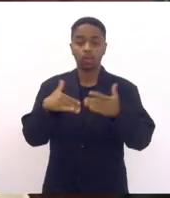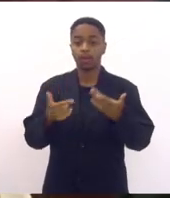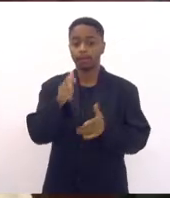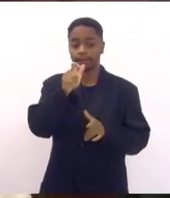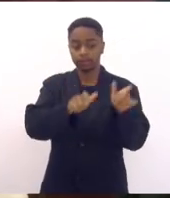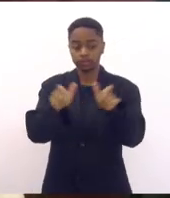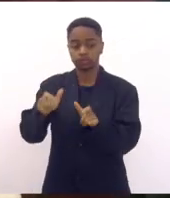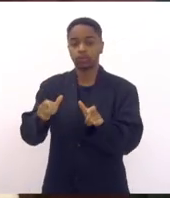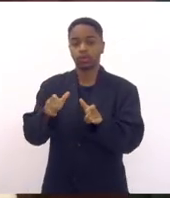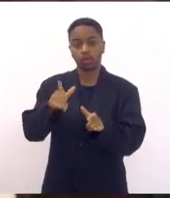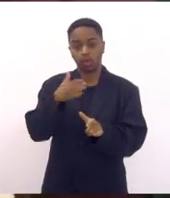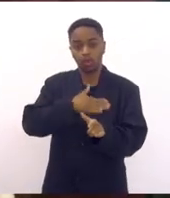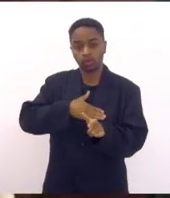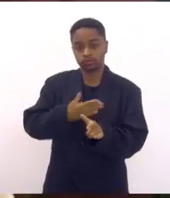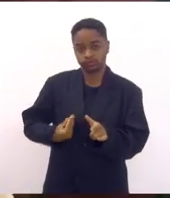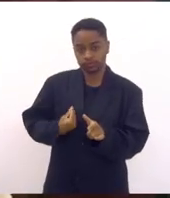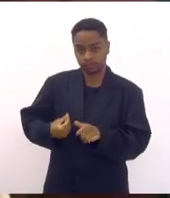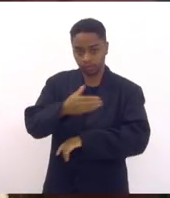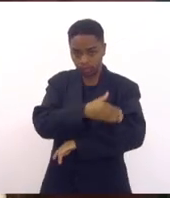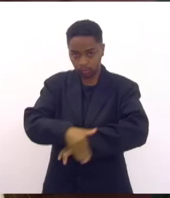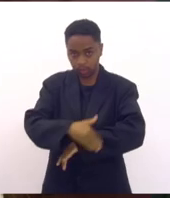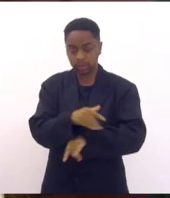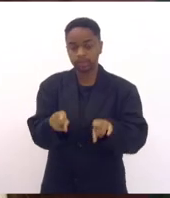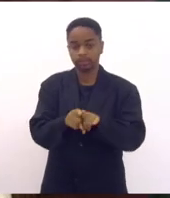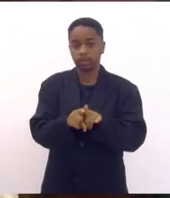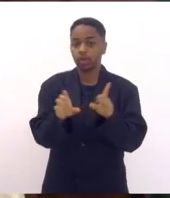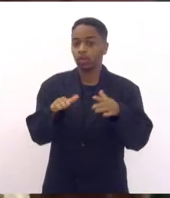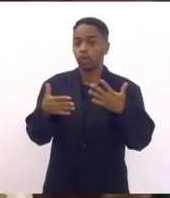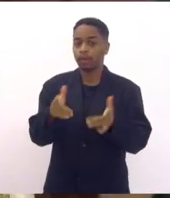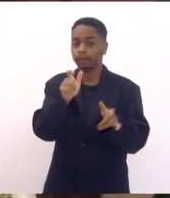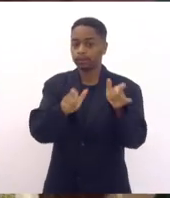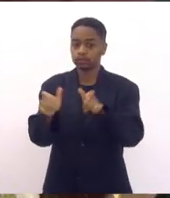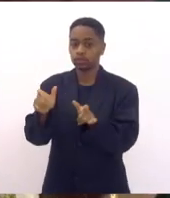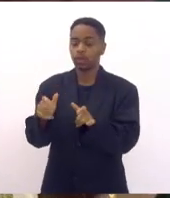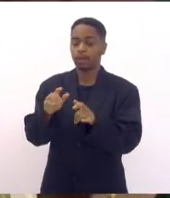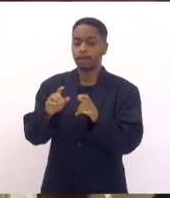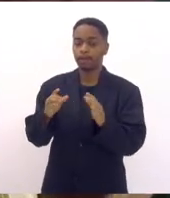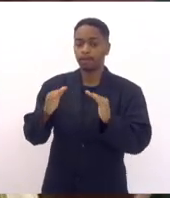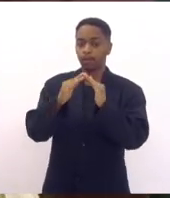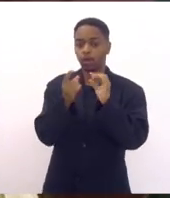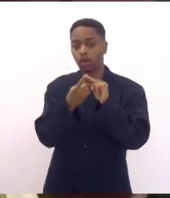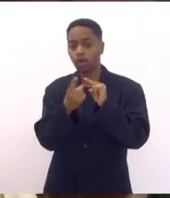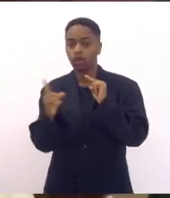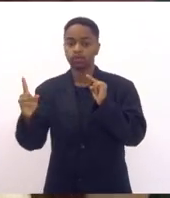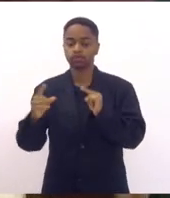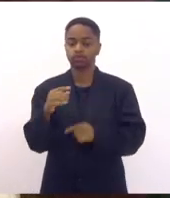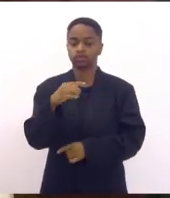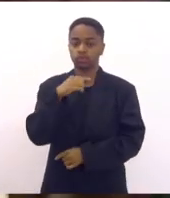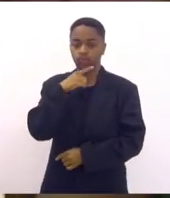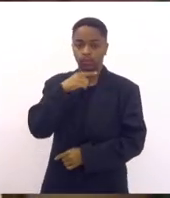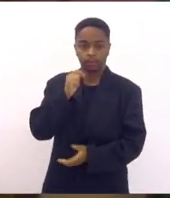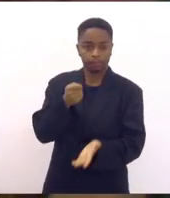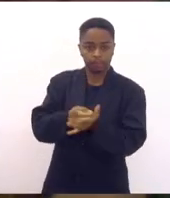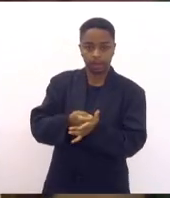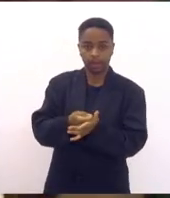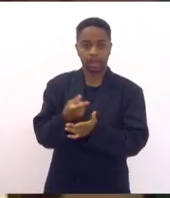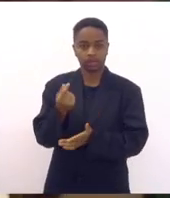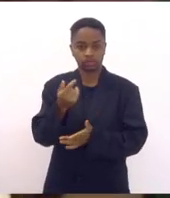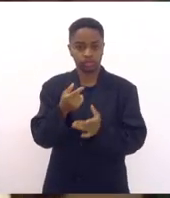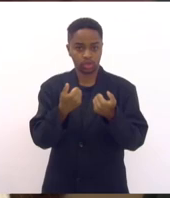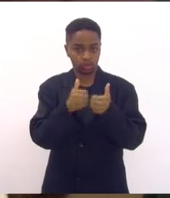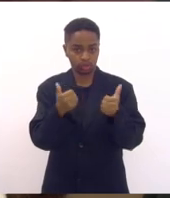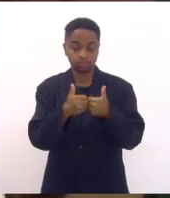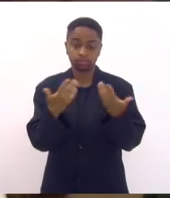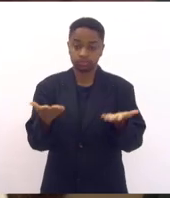rua o morador de rua que tá ali porque ele mora longe não tem dinheiro para pagar a passagem então de segunda a sexta ele